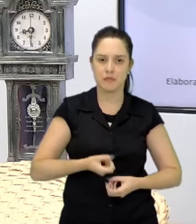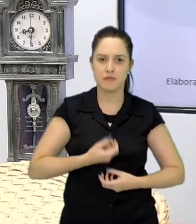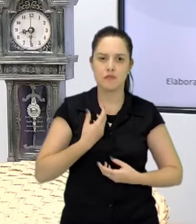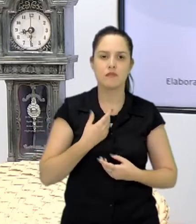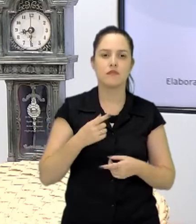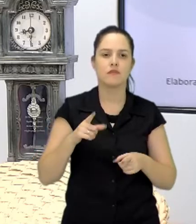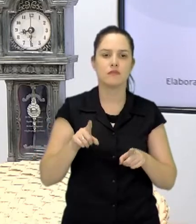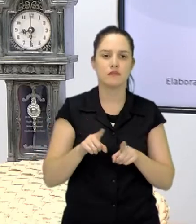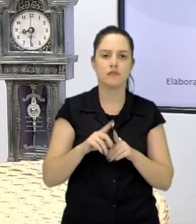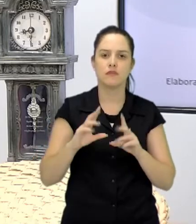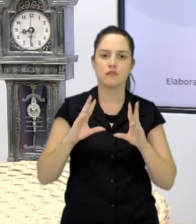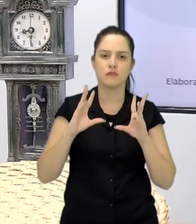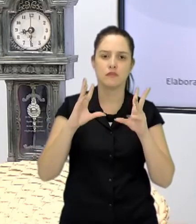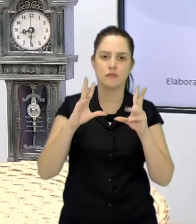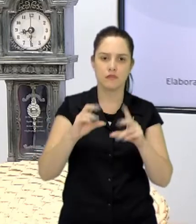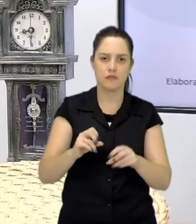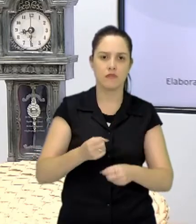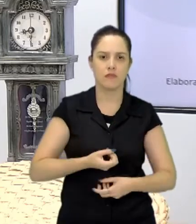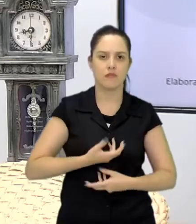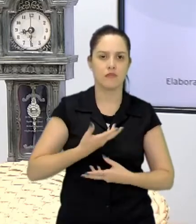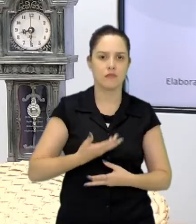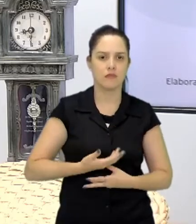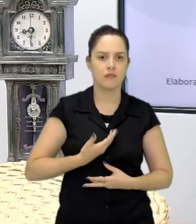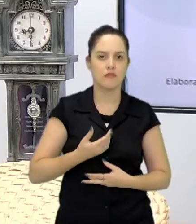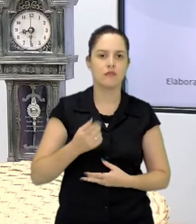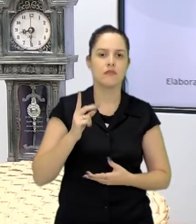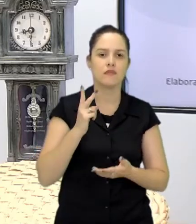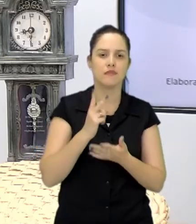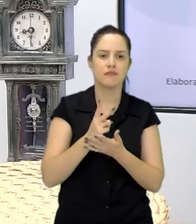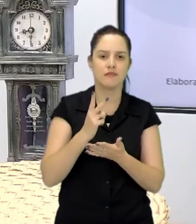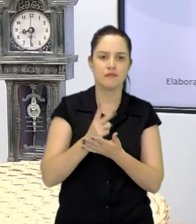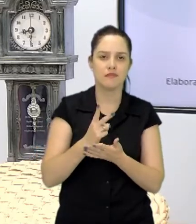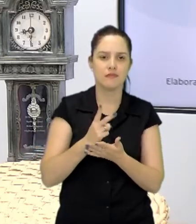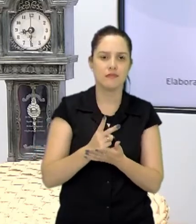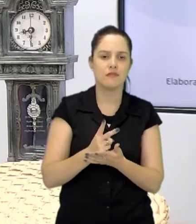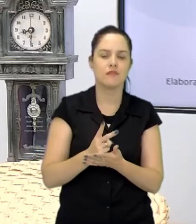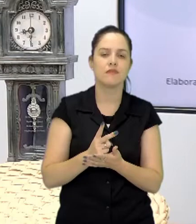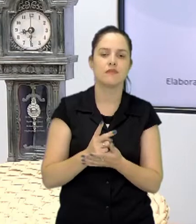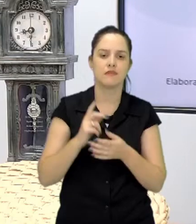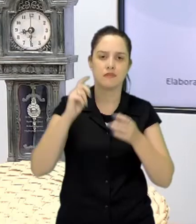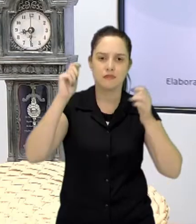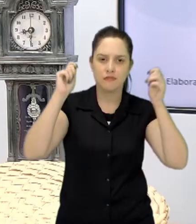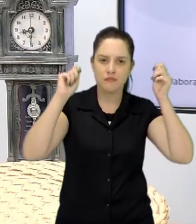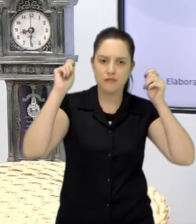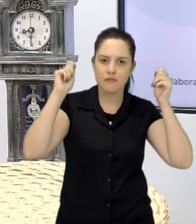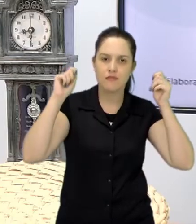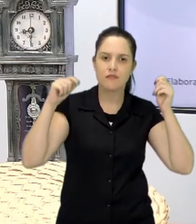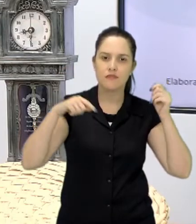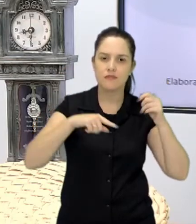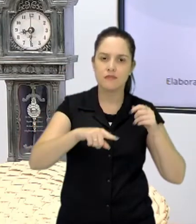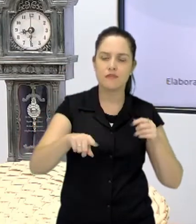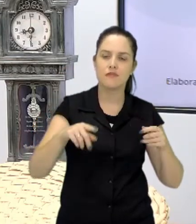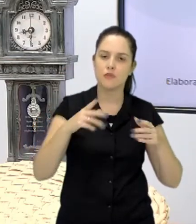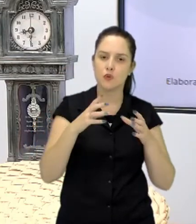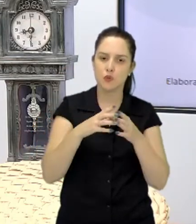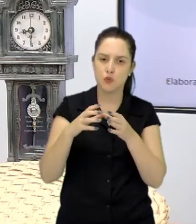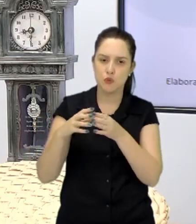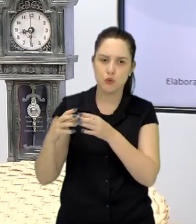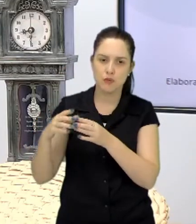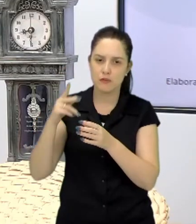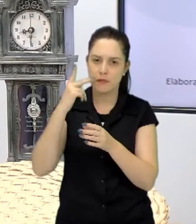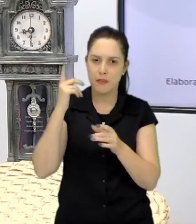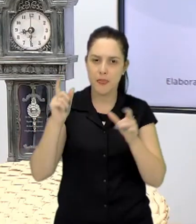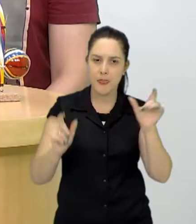afrodescendente. Porque o grupo étnico hoje é mais aceito, né? Porque o grupo étnico diz respeito a um grupo de pessoas que